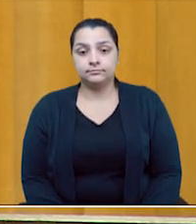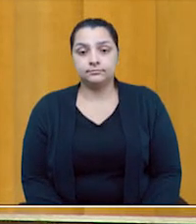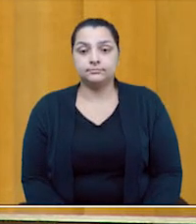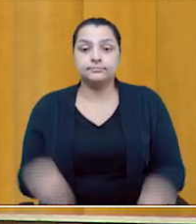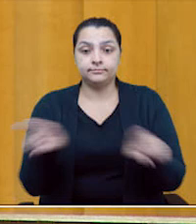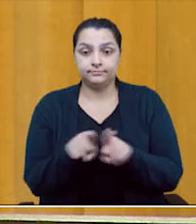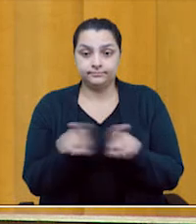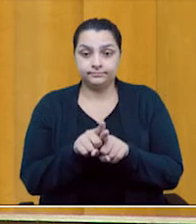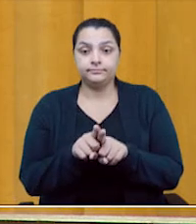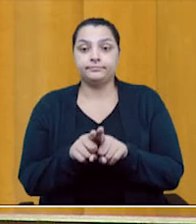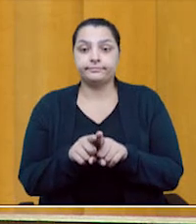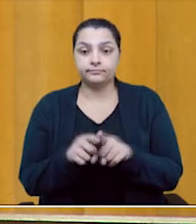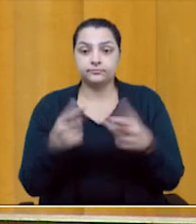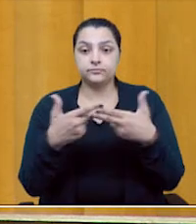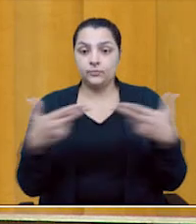coisas como,